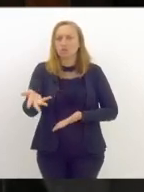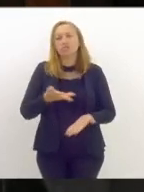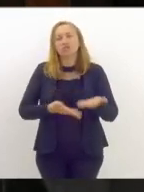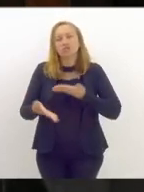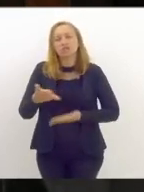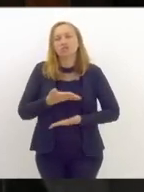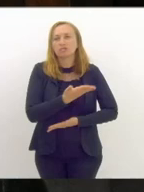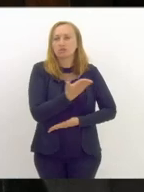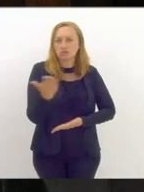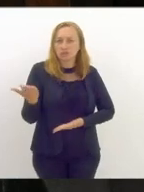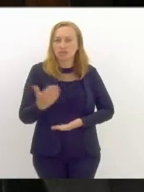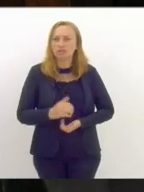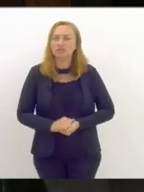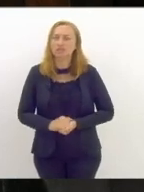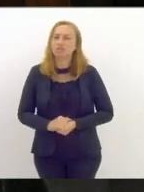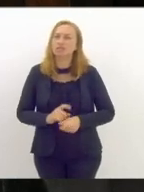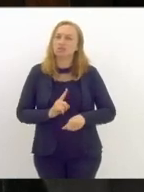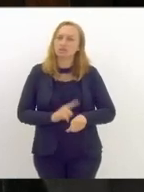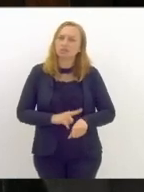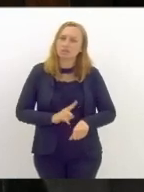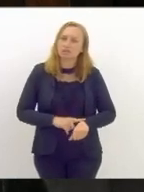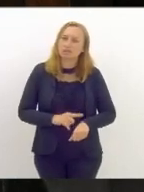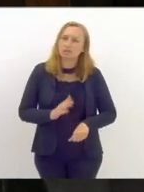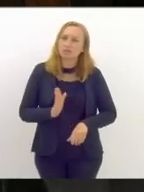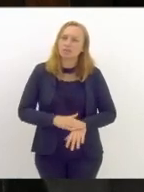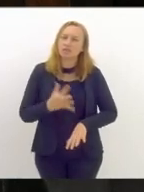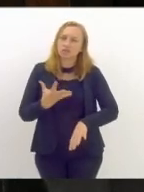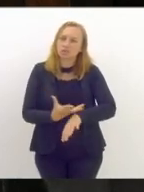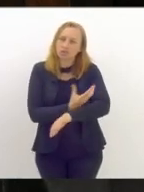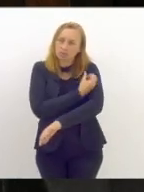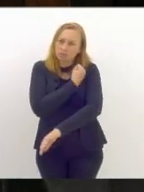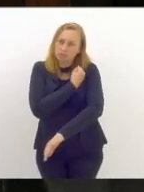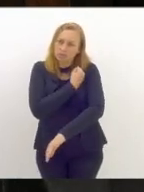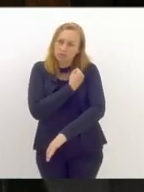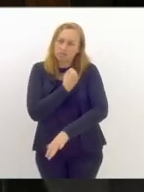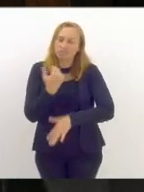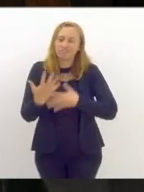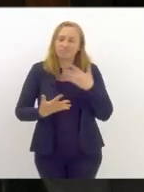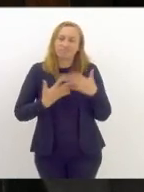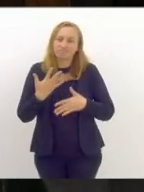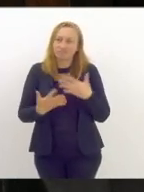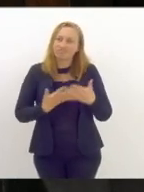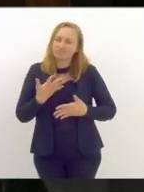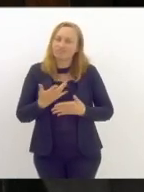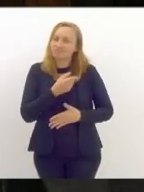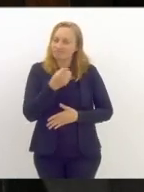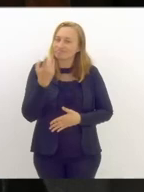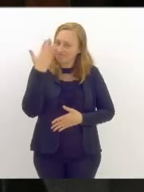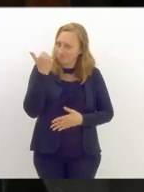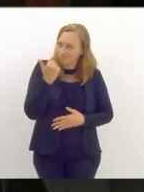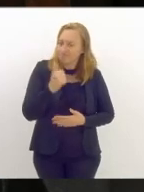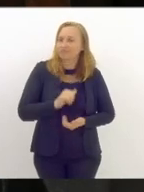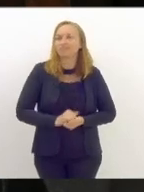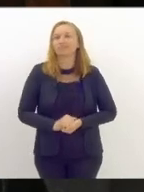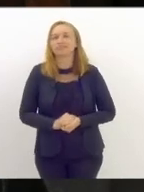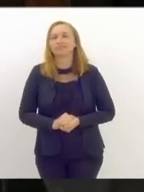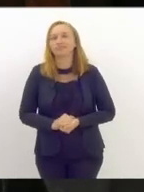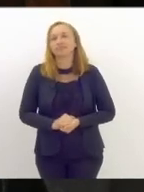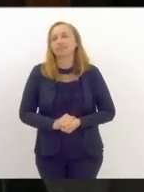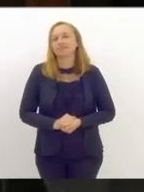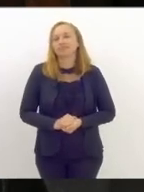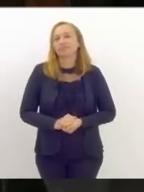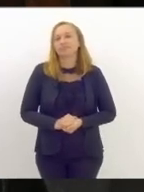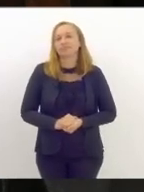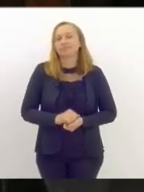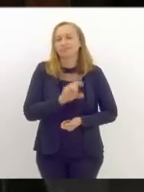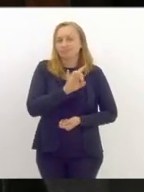vocês esse momento é mais do que uma emoção, é um grande privilégio, vocês sabem disso. Por conta de vocês,